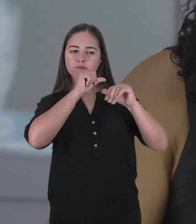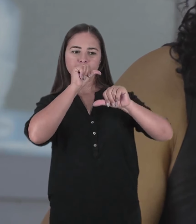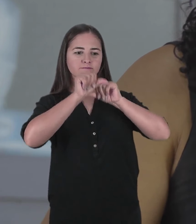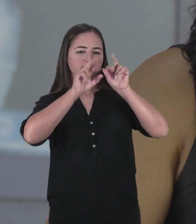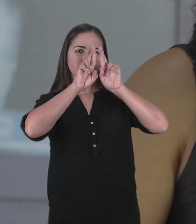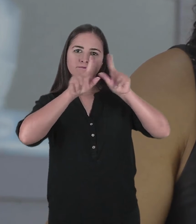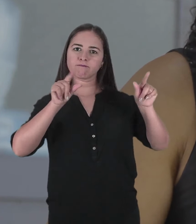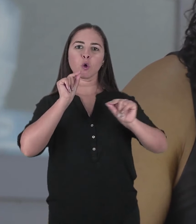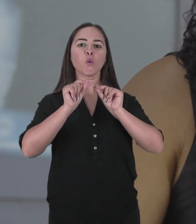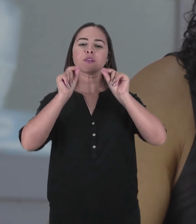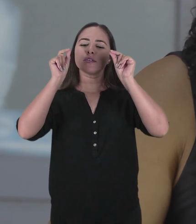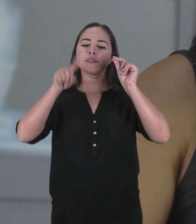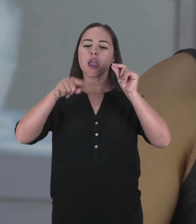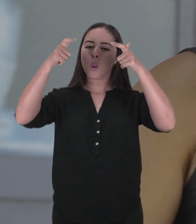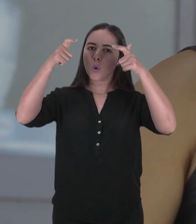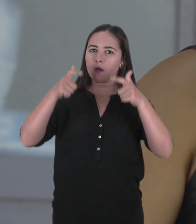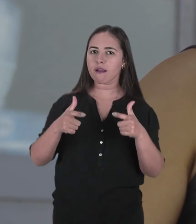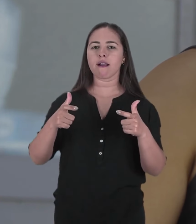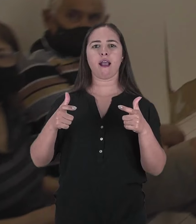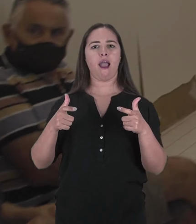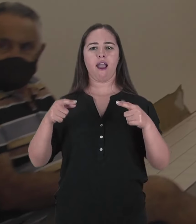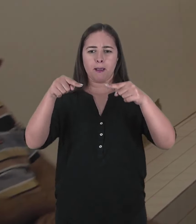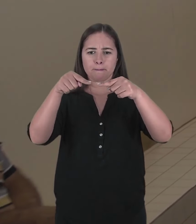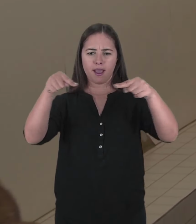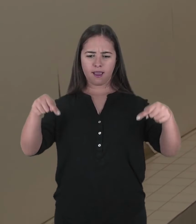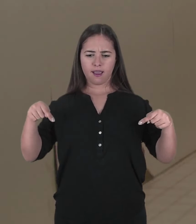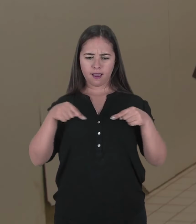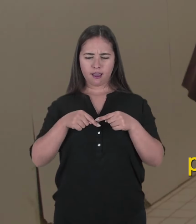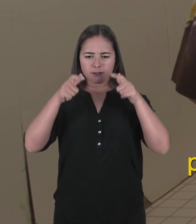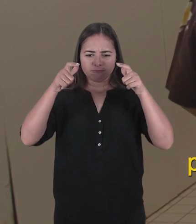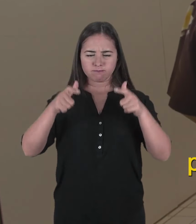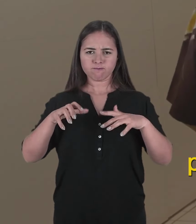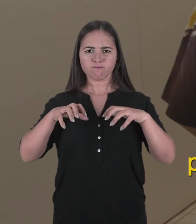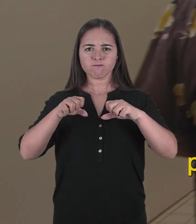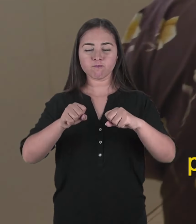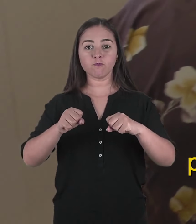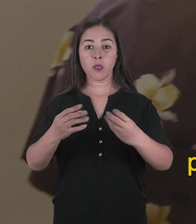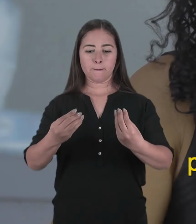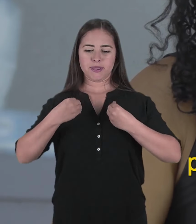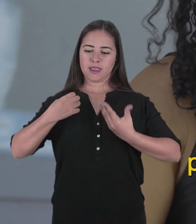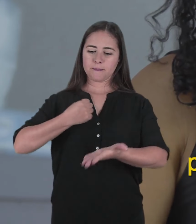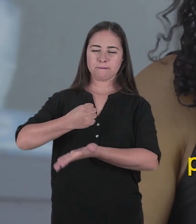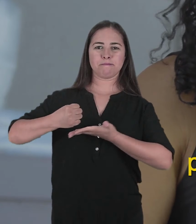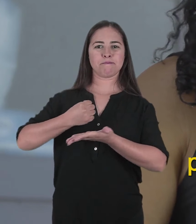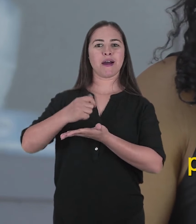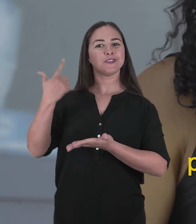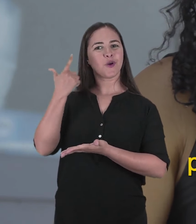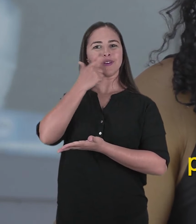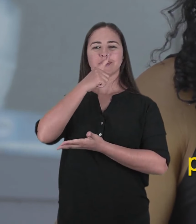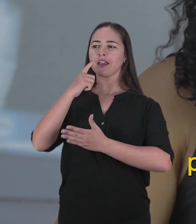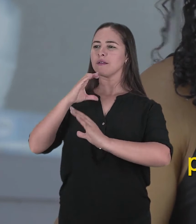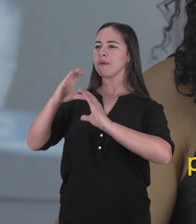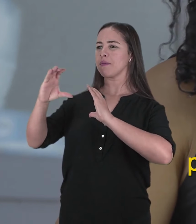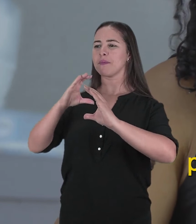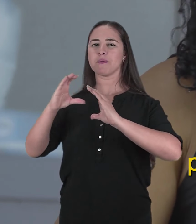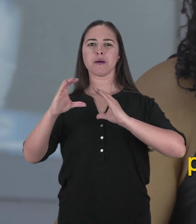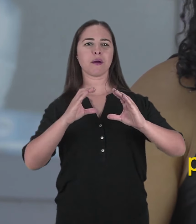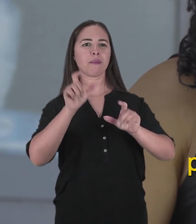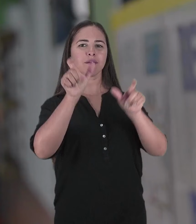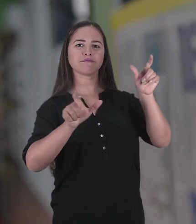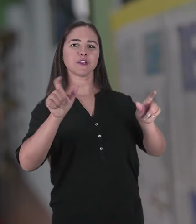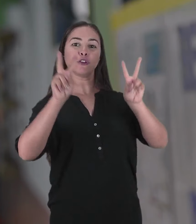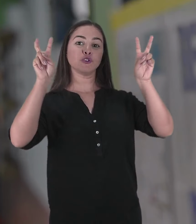é território, do que é uma territorialização, para me dar embasamento para conversar com a comunidade sobre